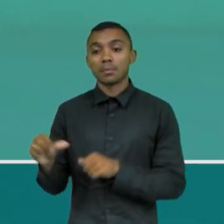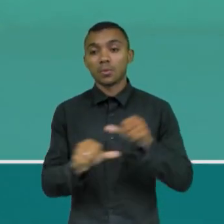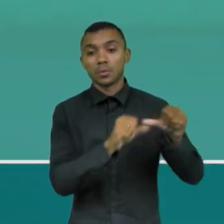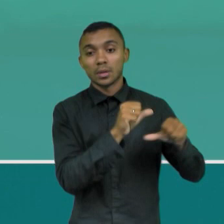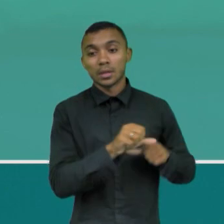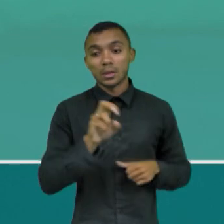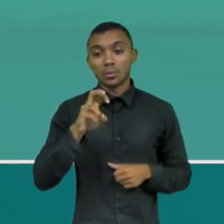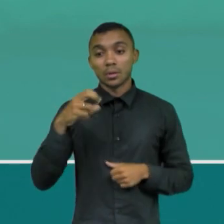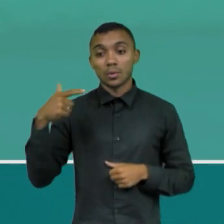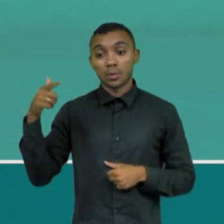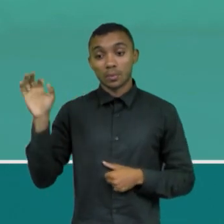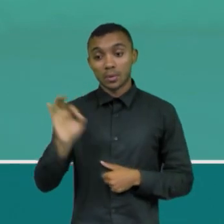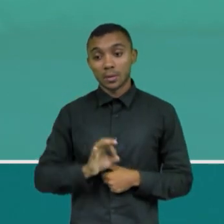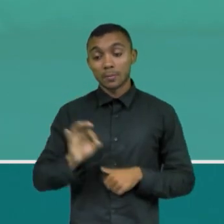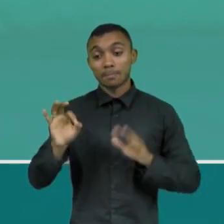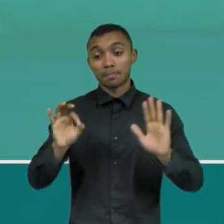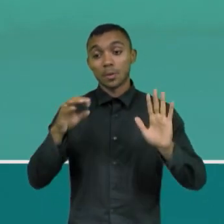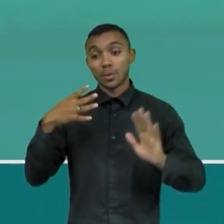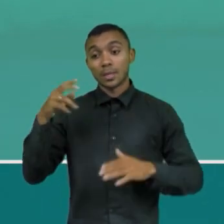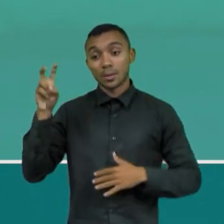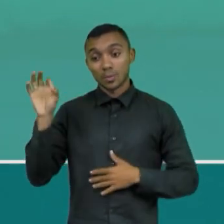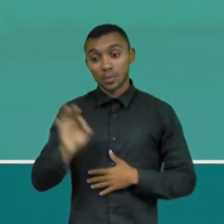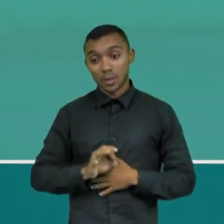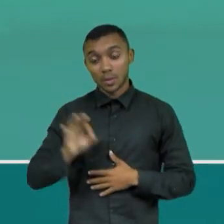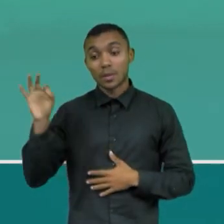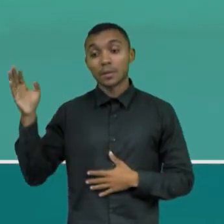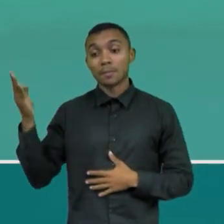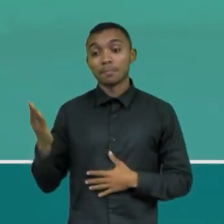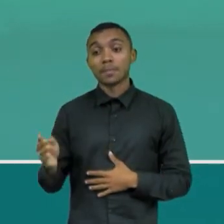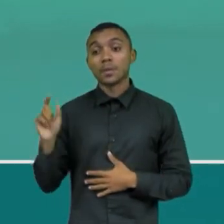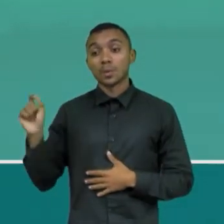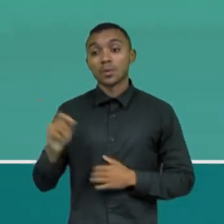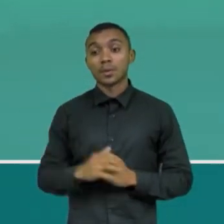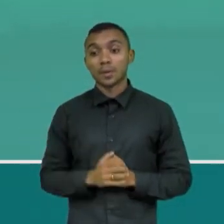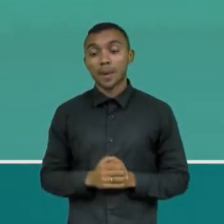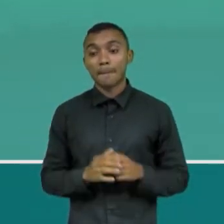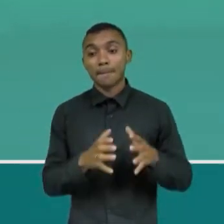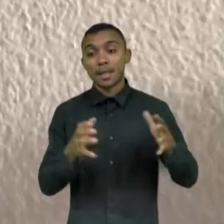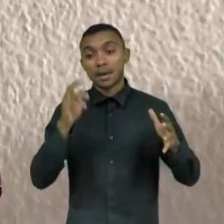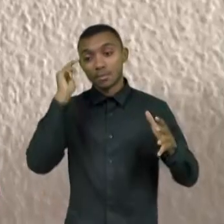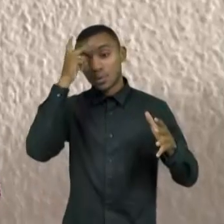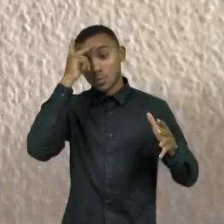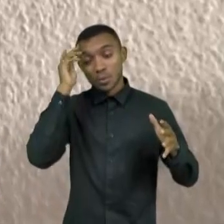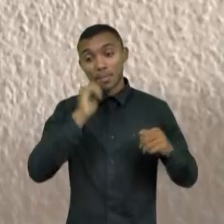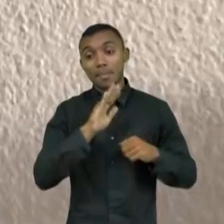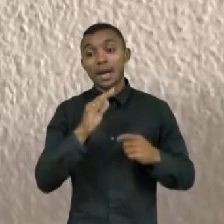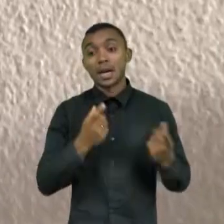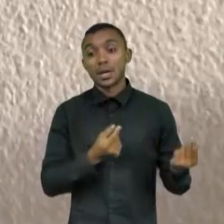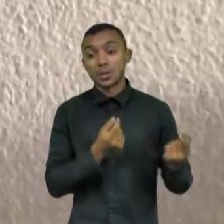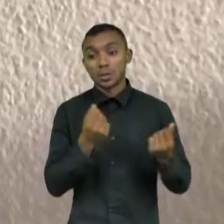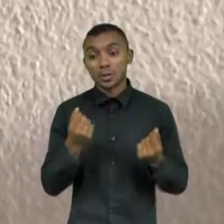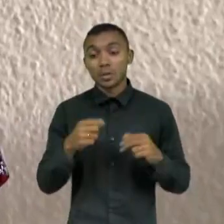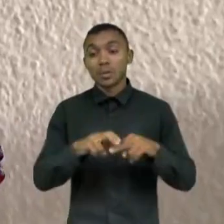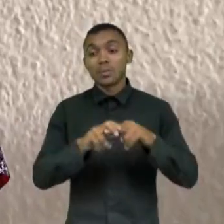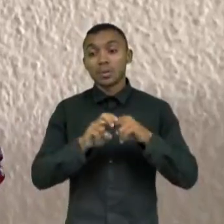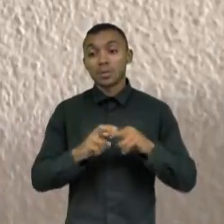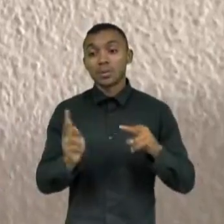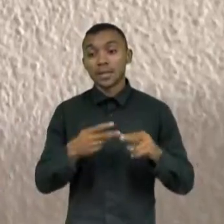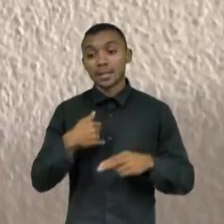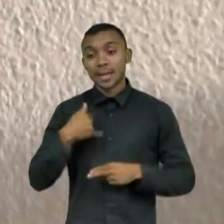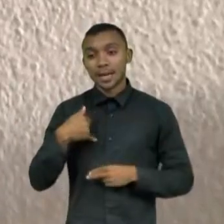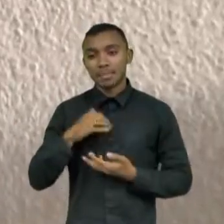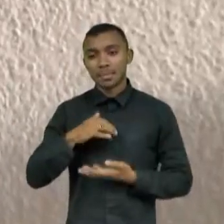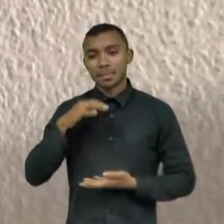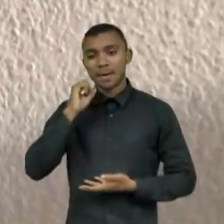52% e 45%, respectivamente, na metade da população mais rica. Por causa do envelhecimento populacional,